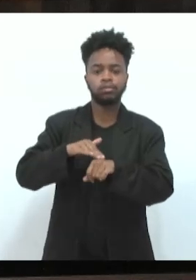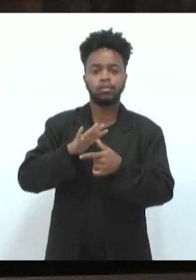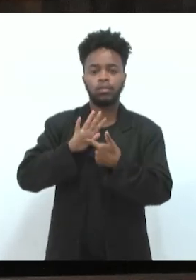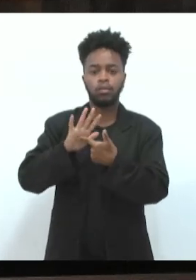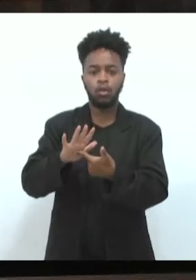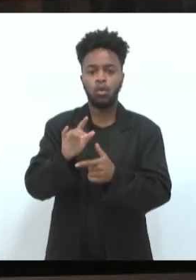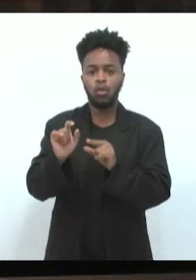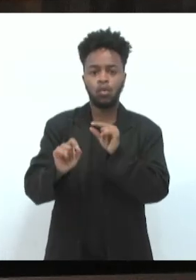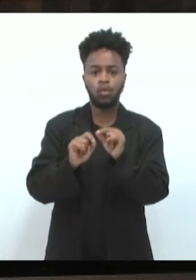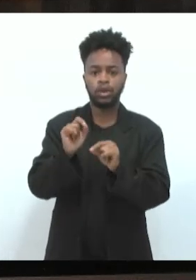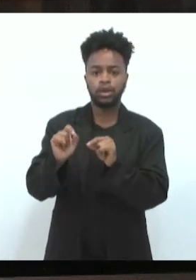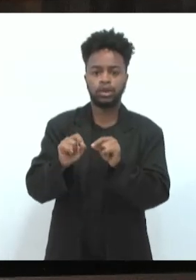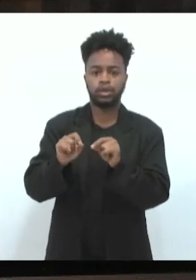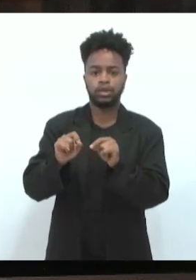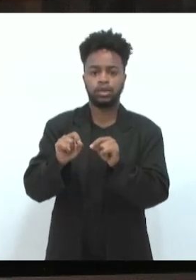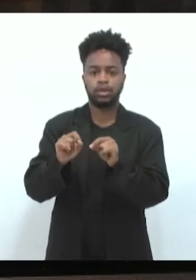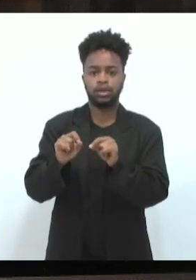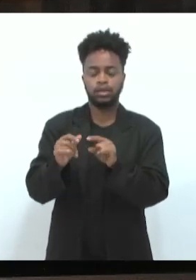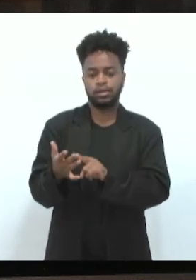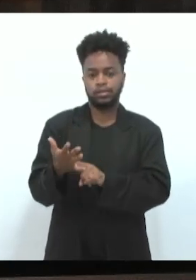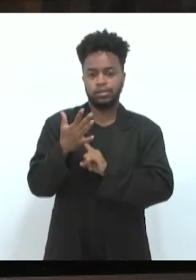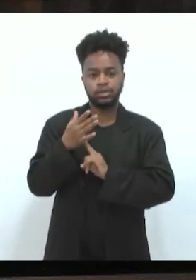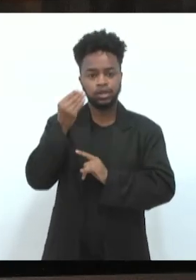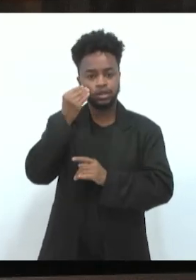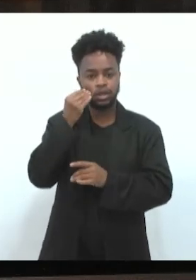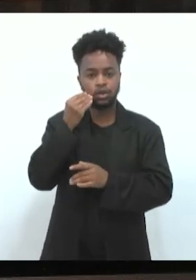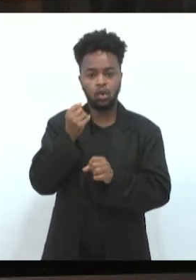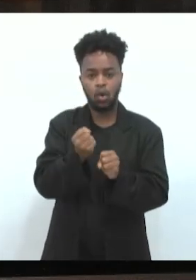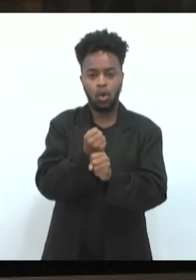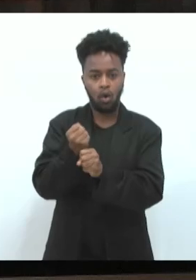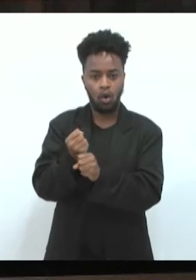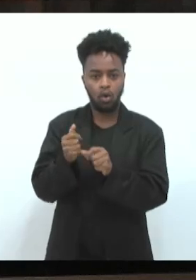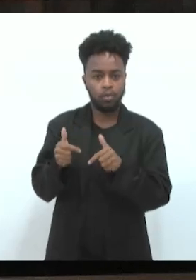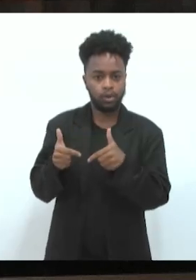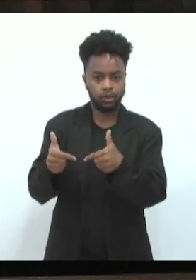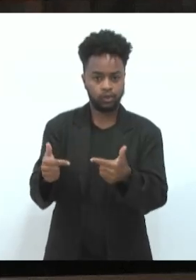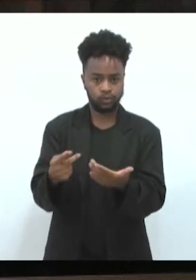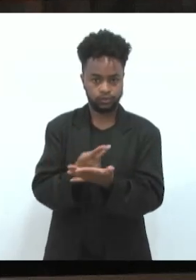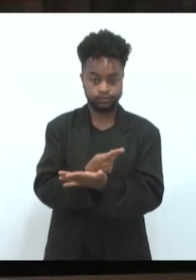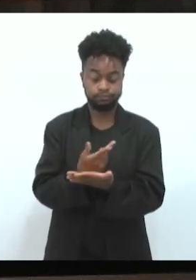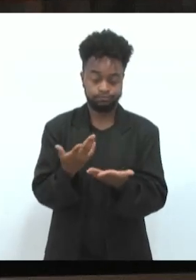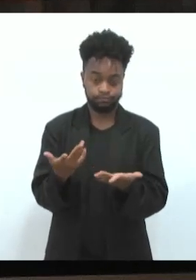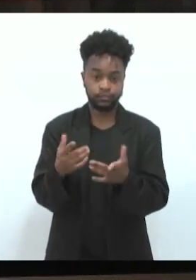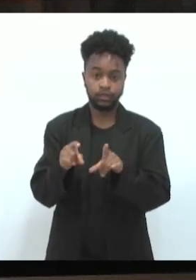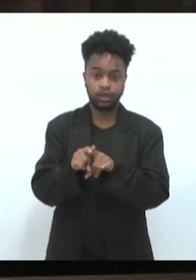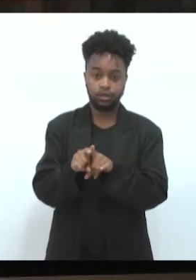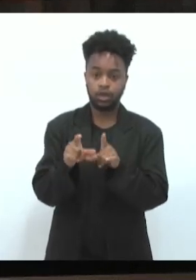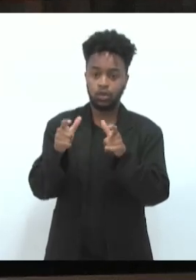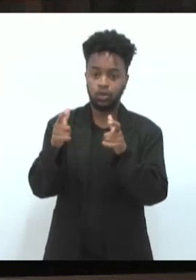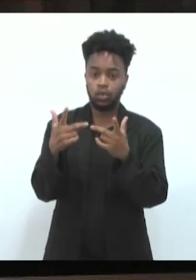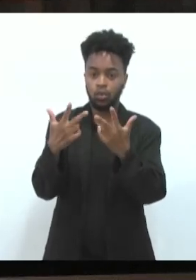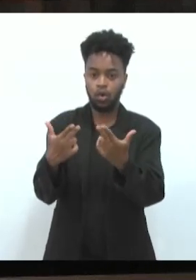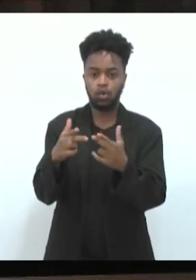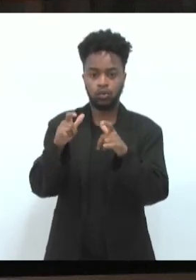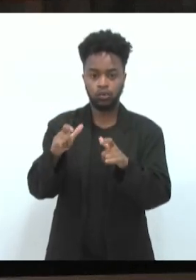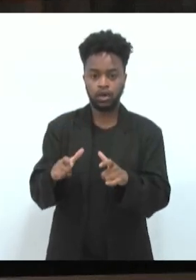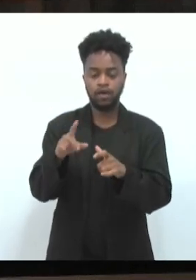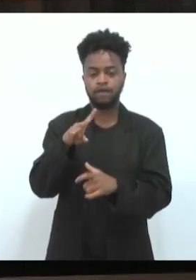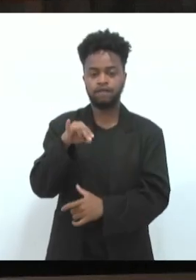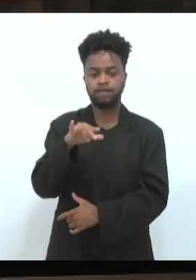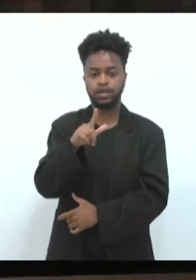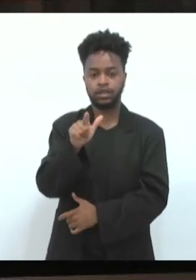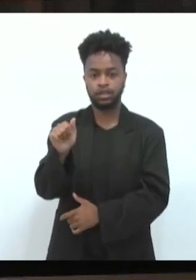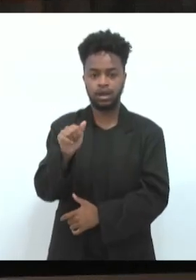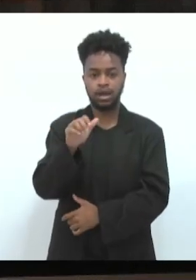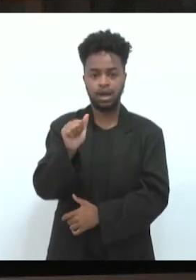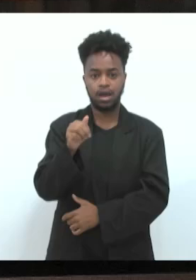chegam, batalhado para que as obras aconteçam. Da mesma forma, na Vila do Abraão, a gente vem